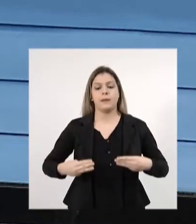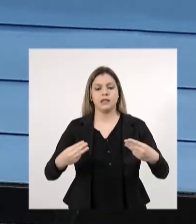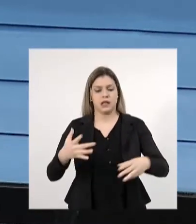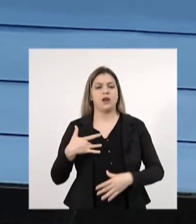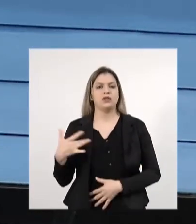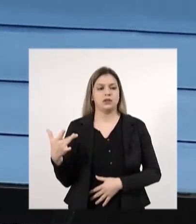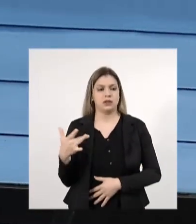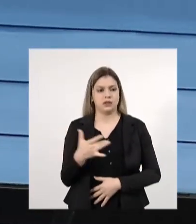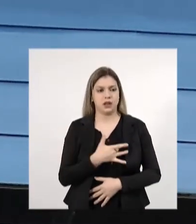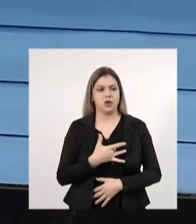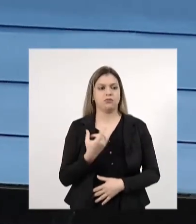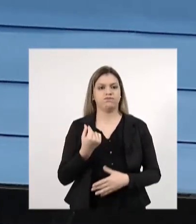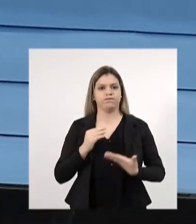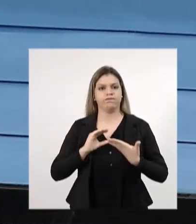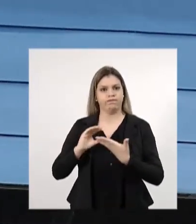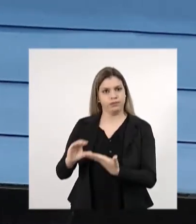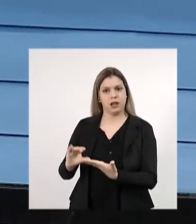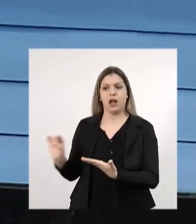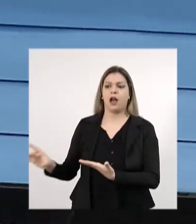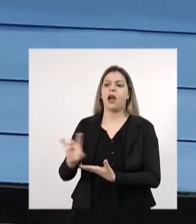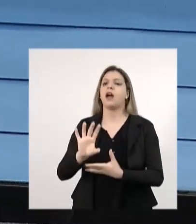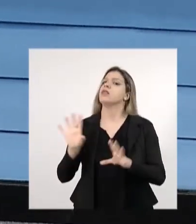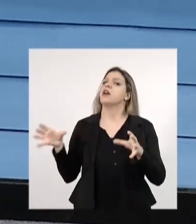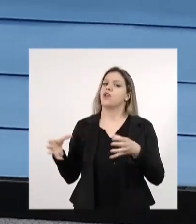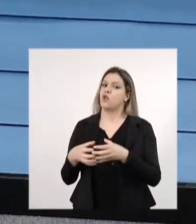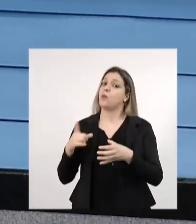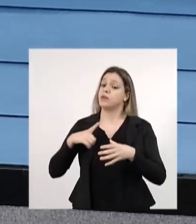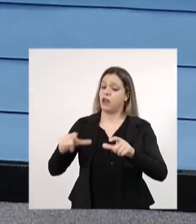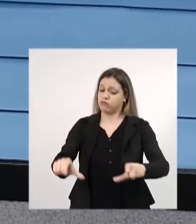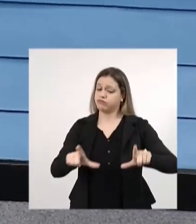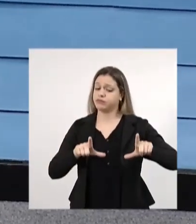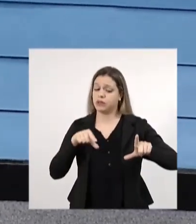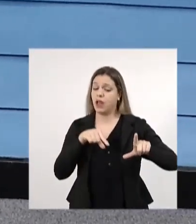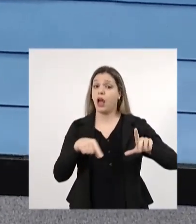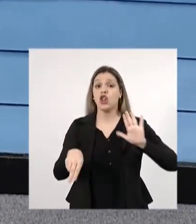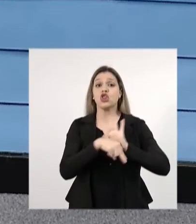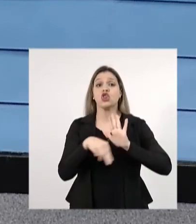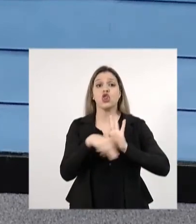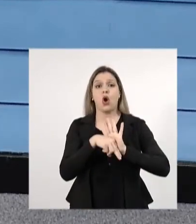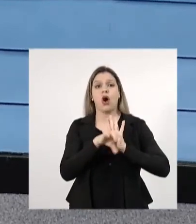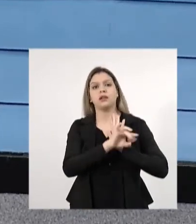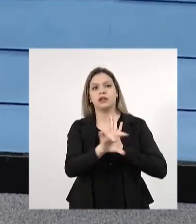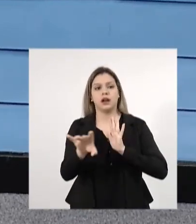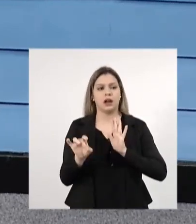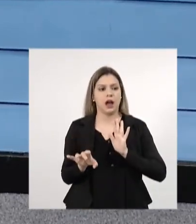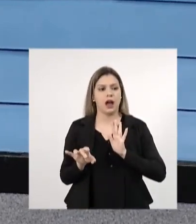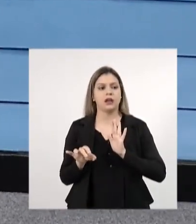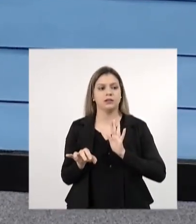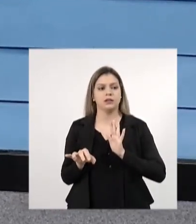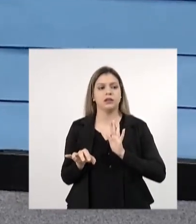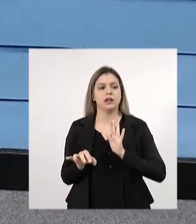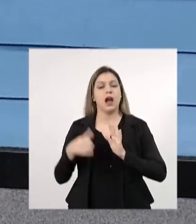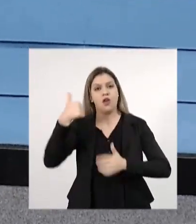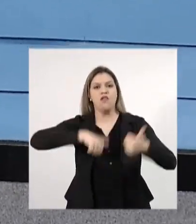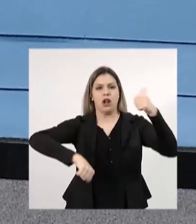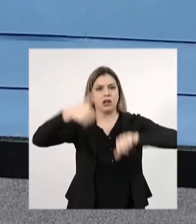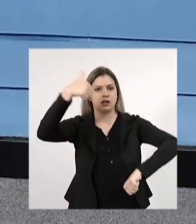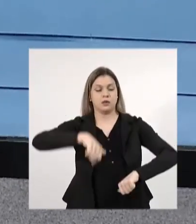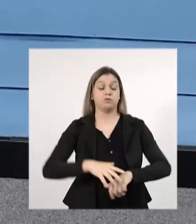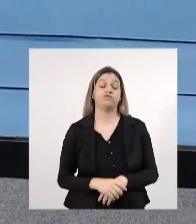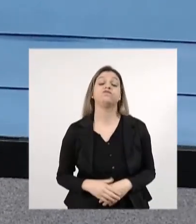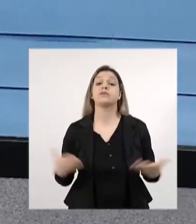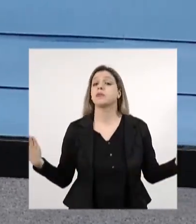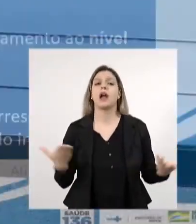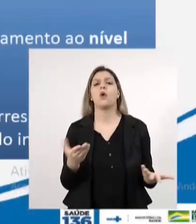repassava recurso conforme a certificação de cada equipe, conforme a nota que cada equipe recebia baseado na avaliação. O que